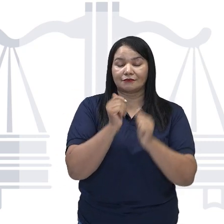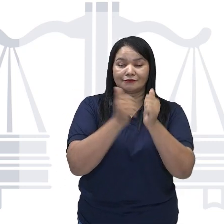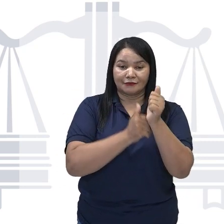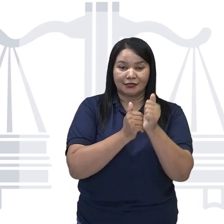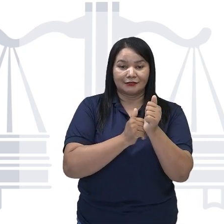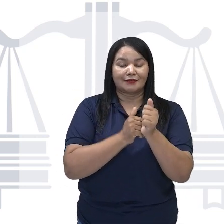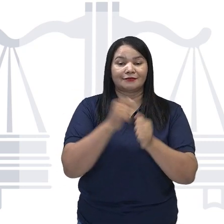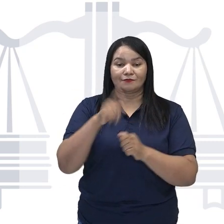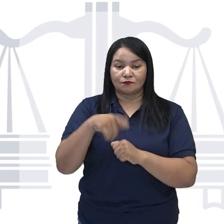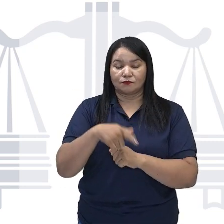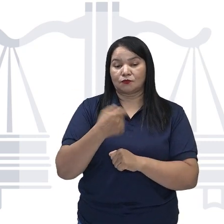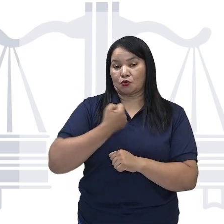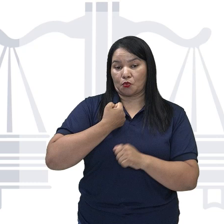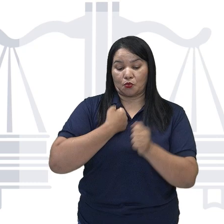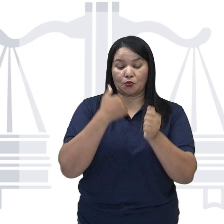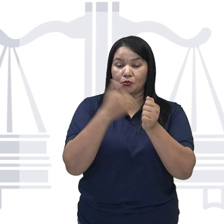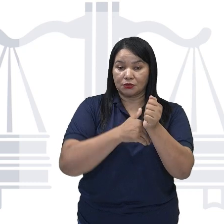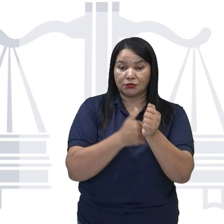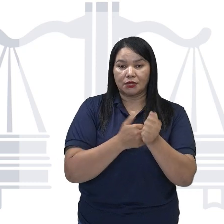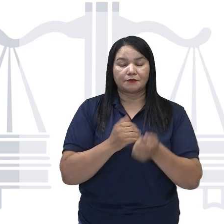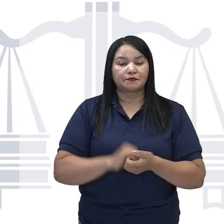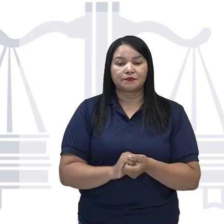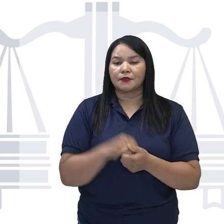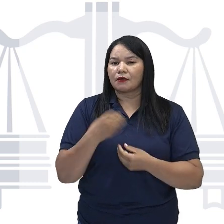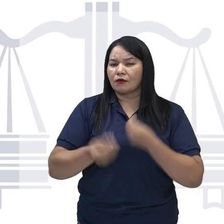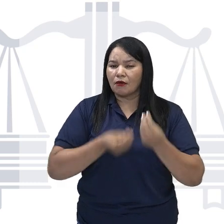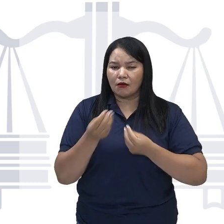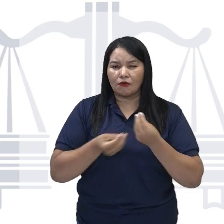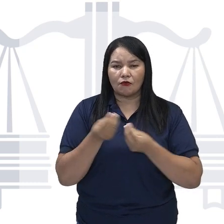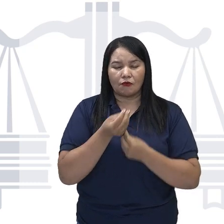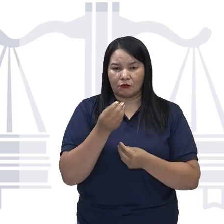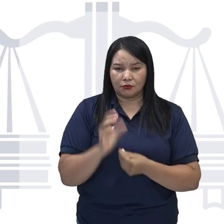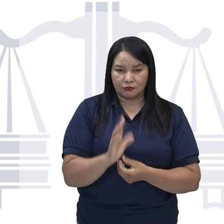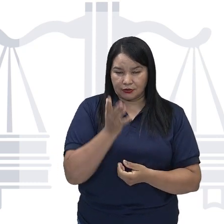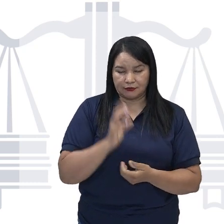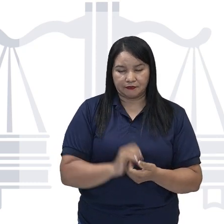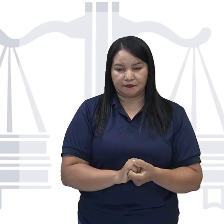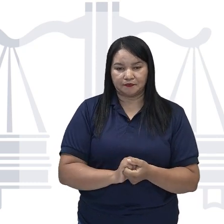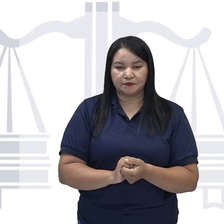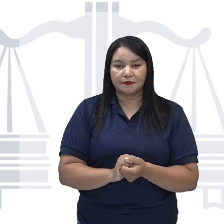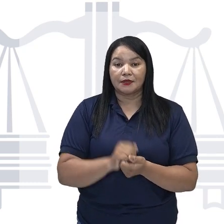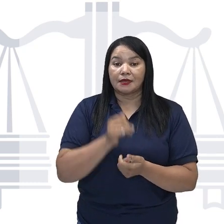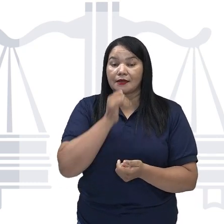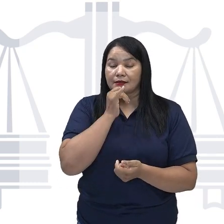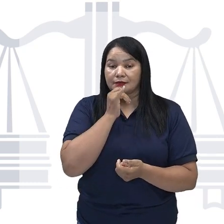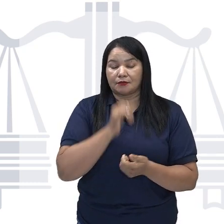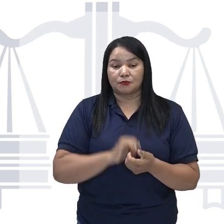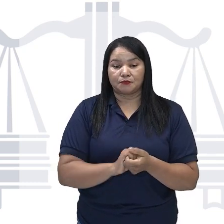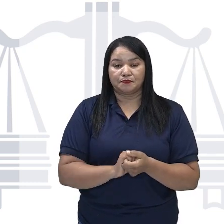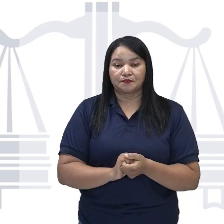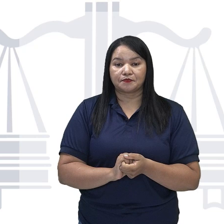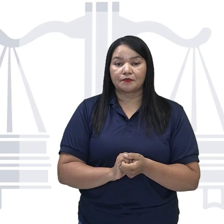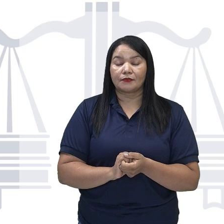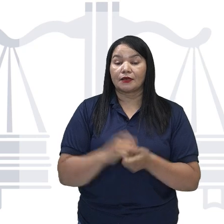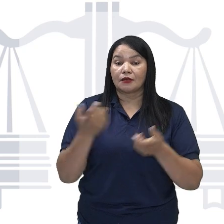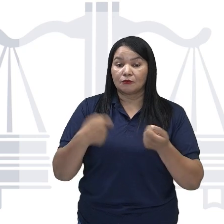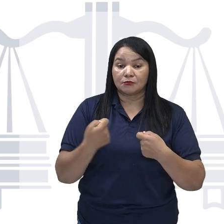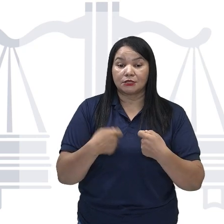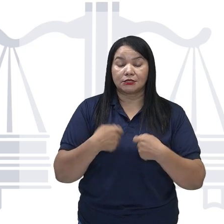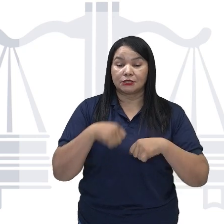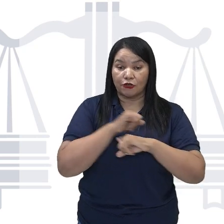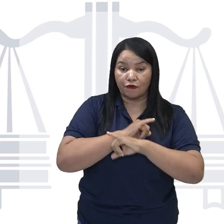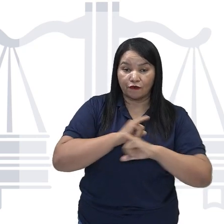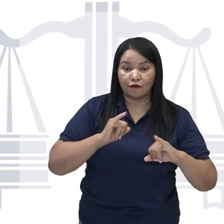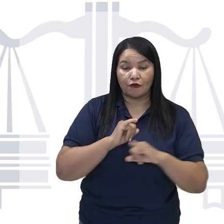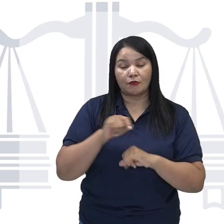tá, gente? A gente também tem um processo, nesse momento, de que a gente tem que informar os logins a vocês.